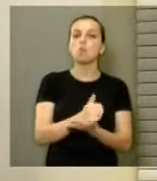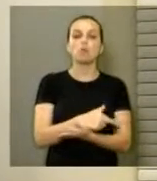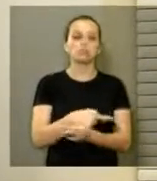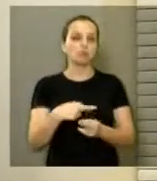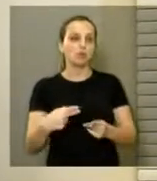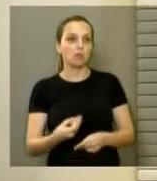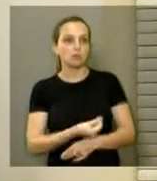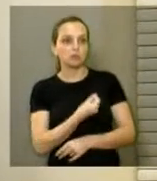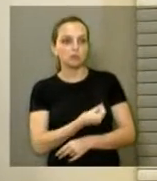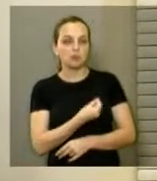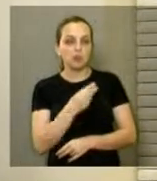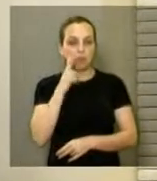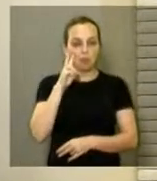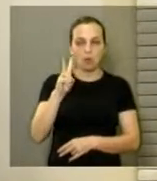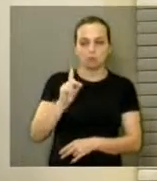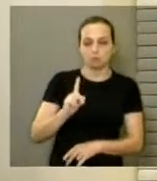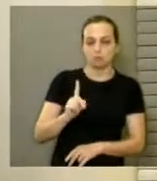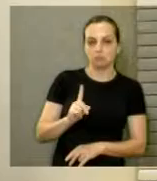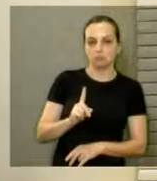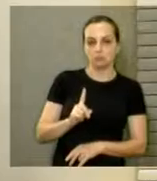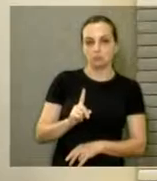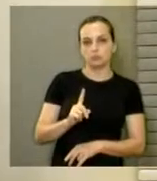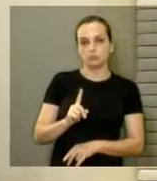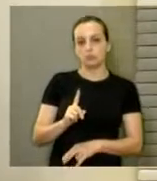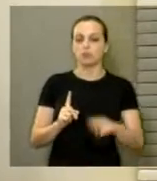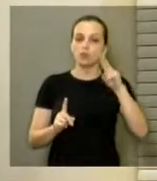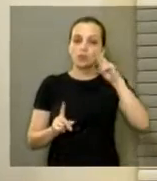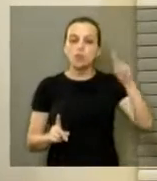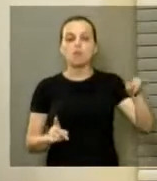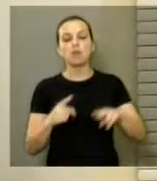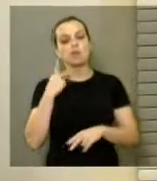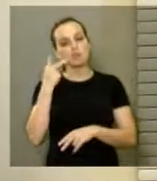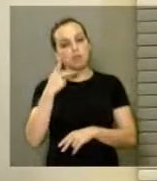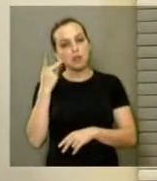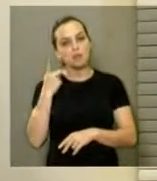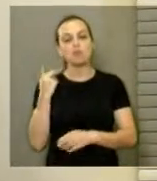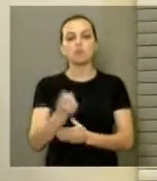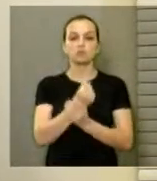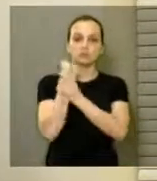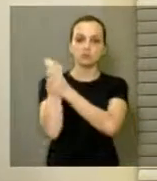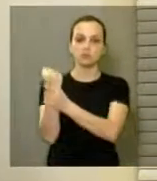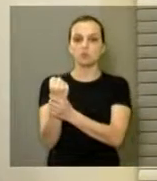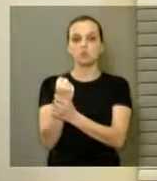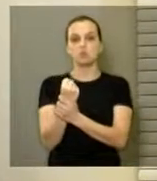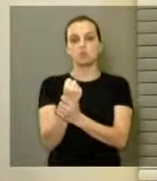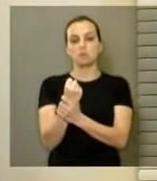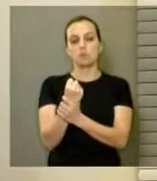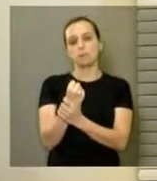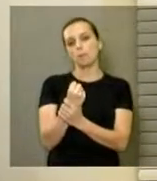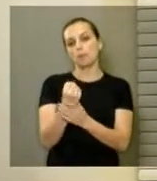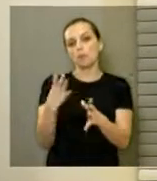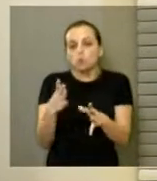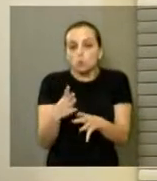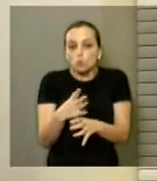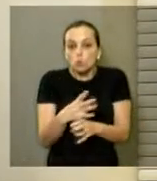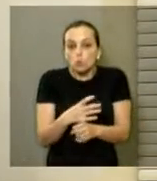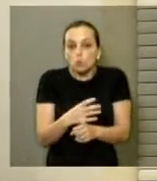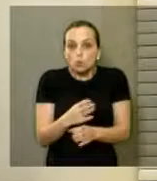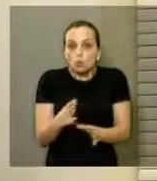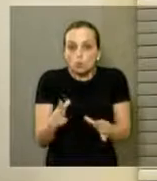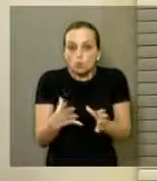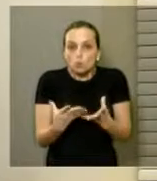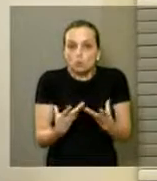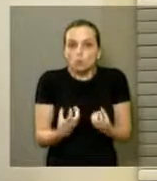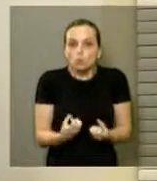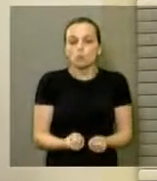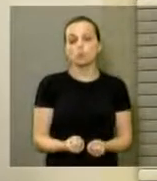não presencia e não vê. Então, eu vejo vereadores defendendo o enxugamento, quando esses próprios vereadores,